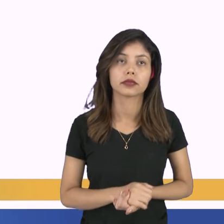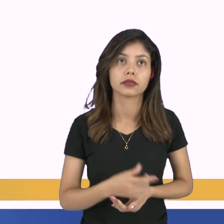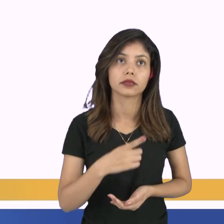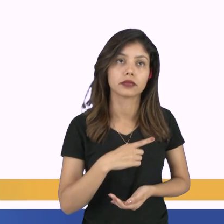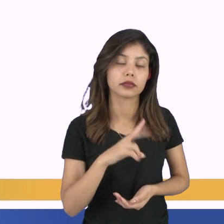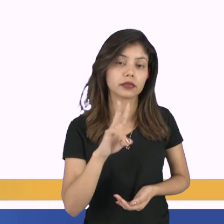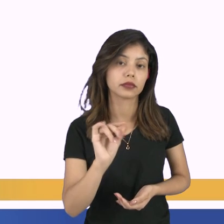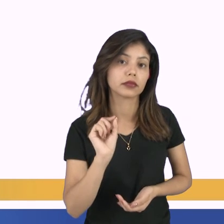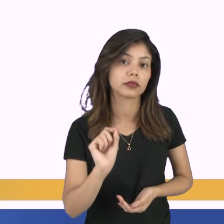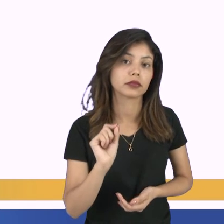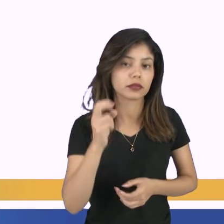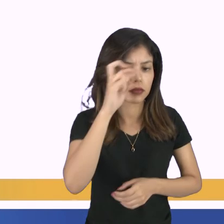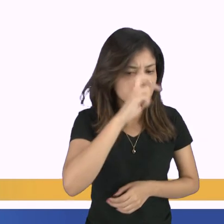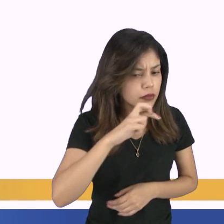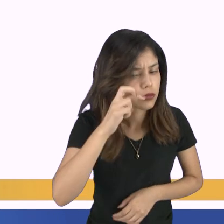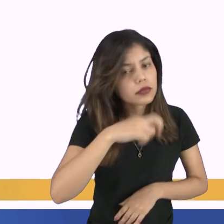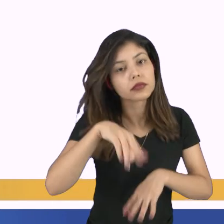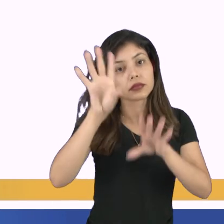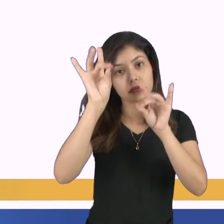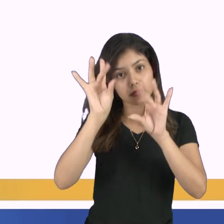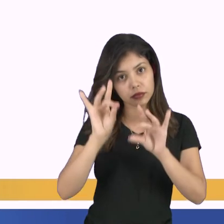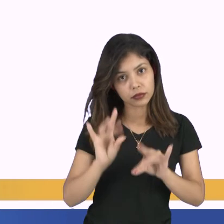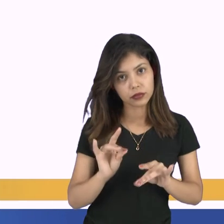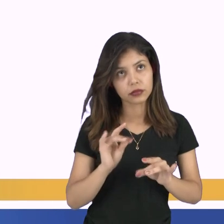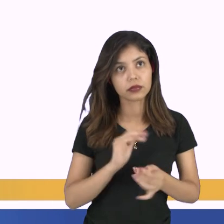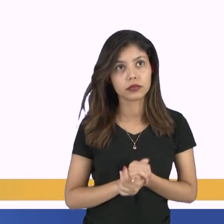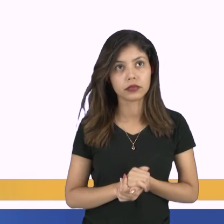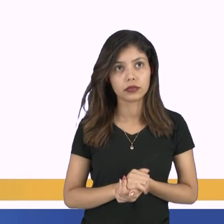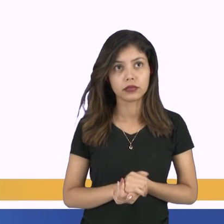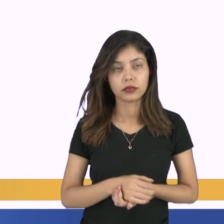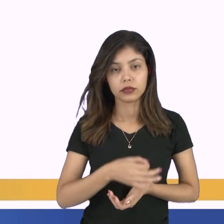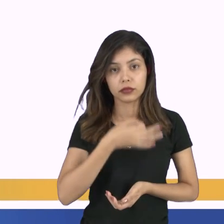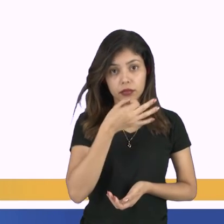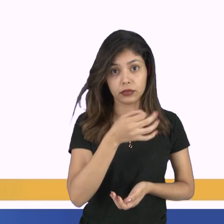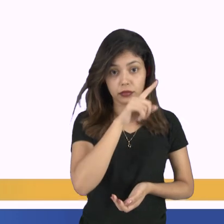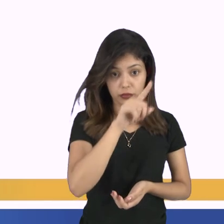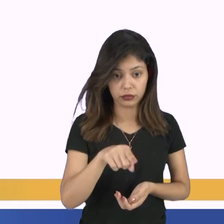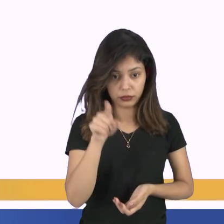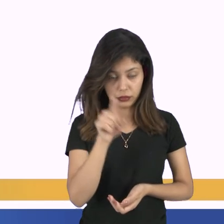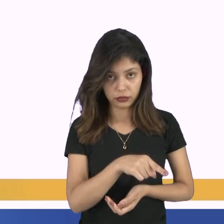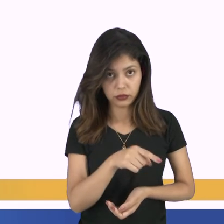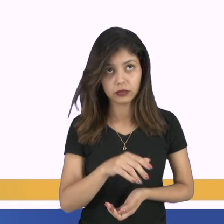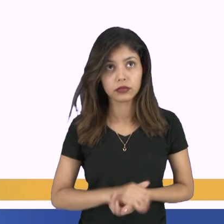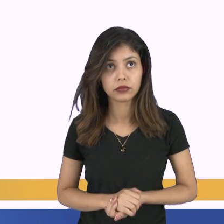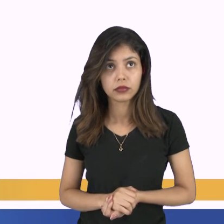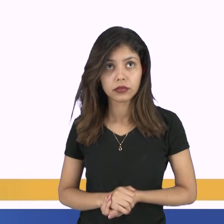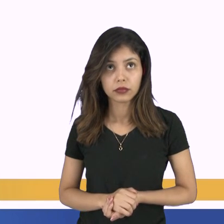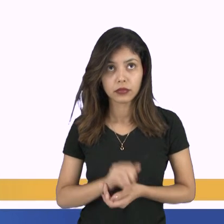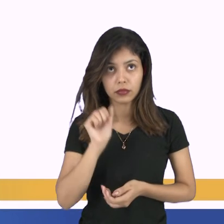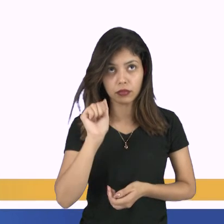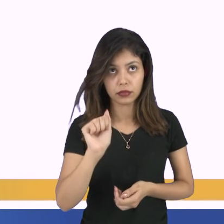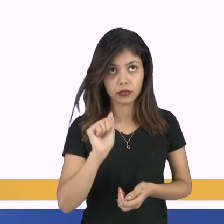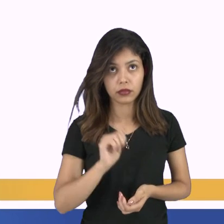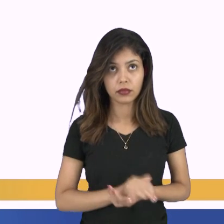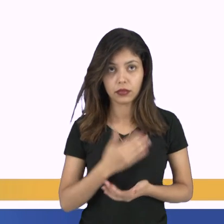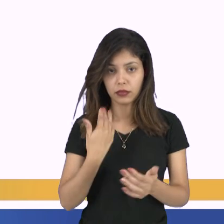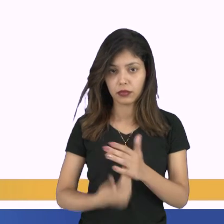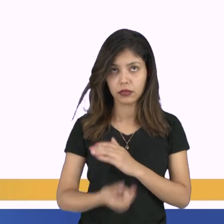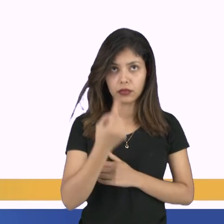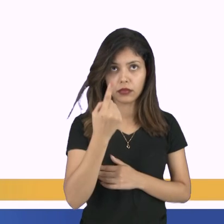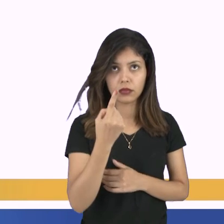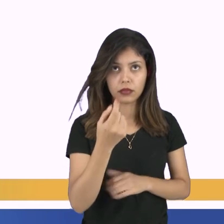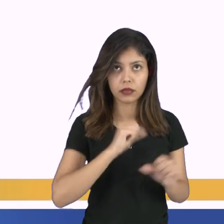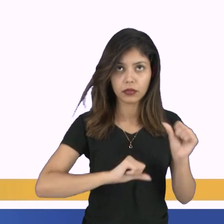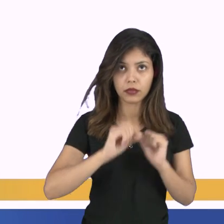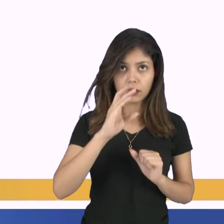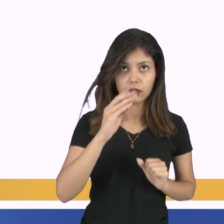então a gente vai aqui analisar cada alternativa e marcar a opção correta, ok? O átomo A perde um elétron e